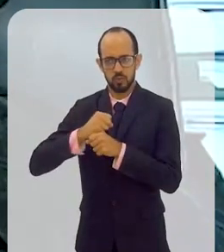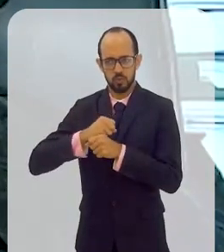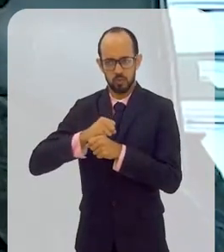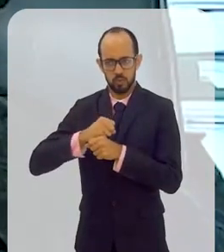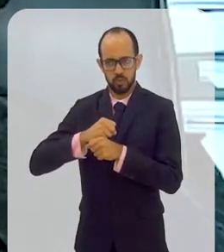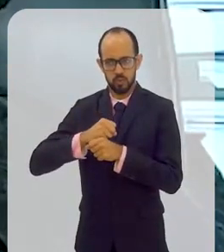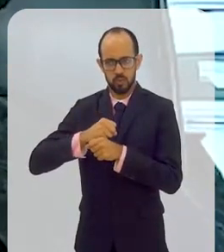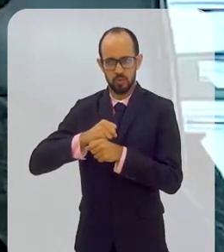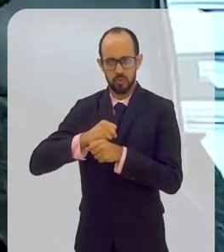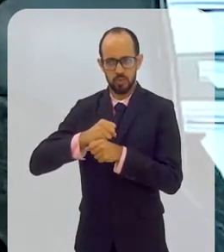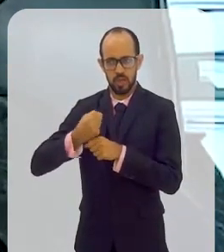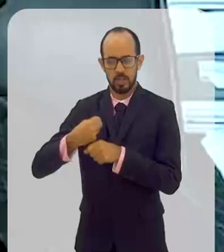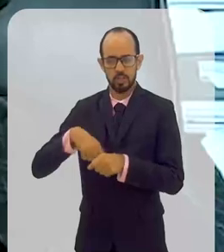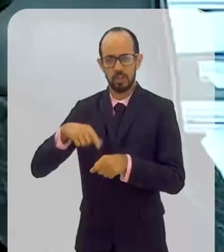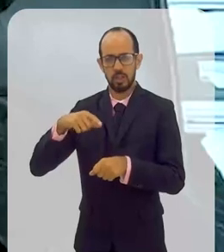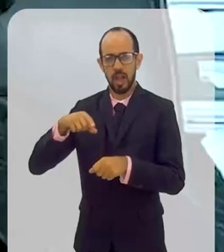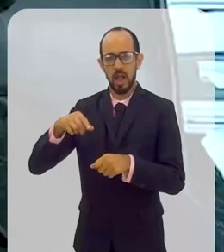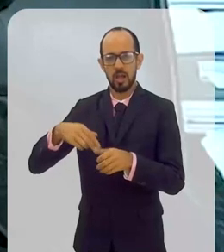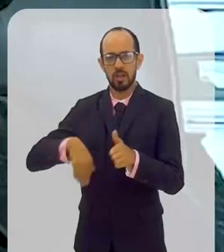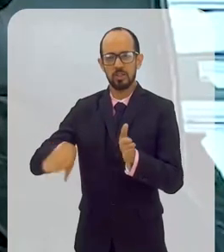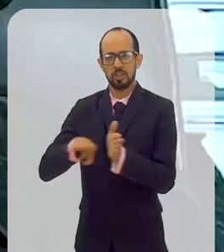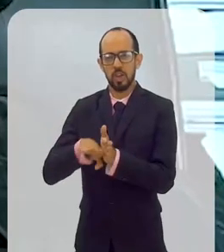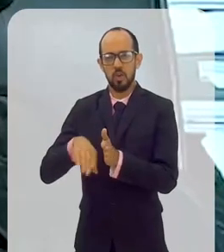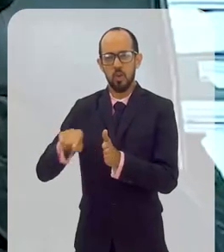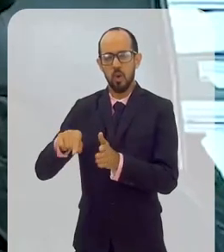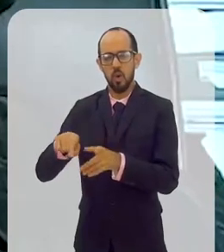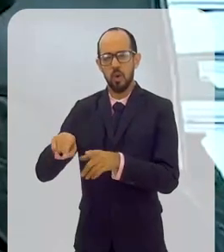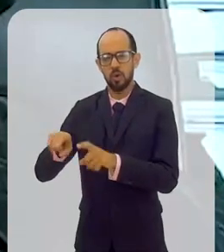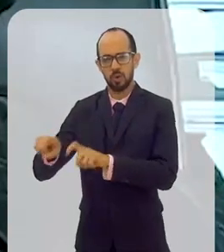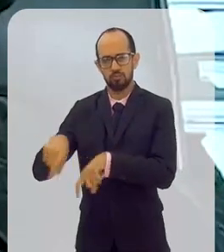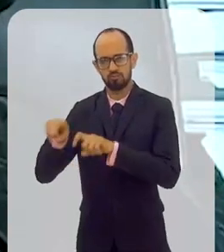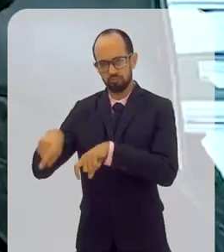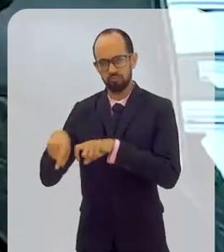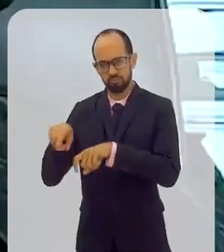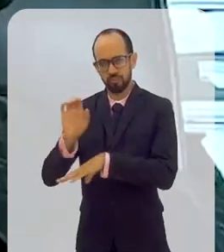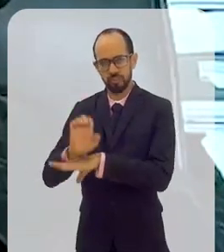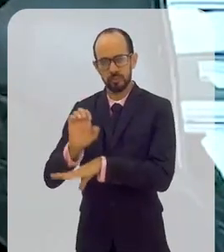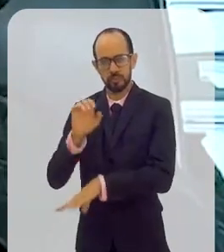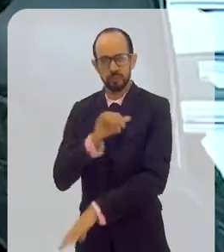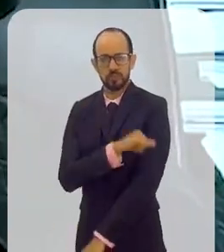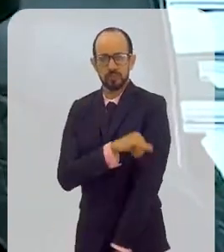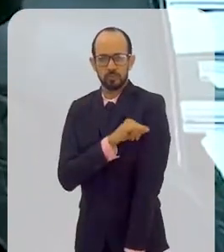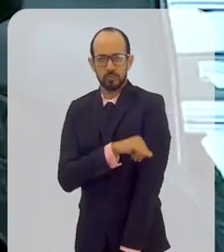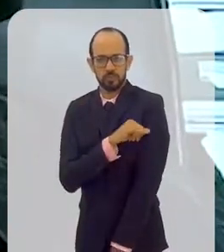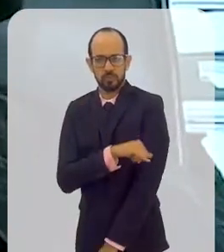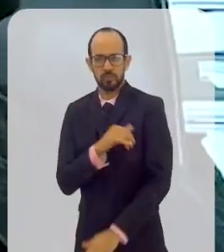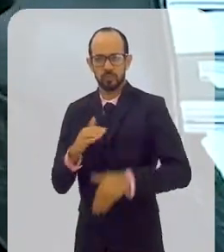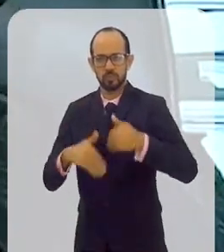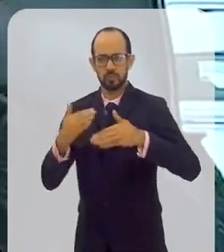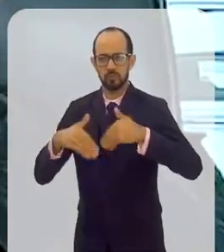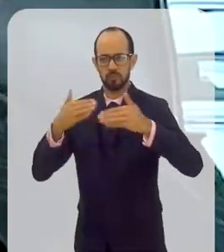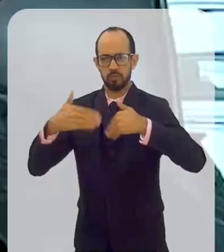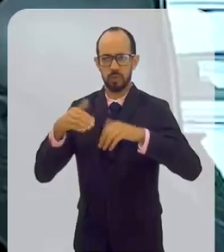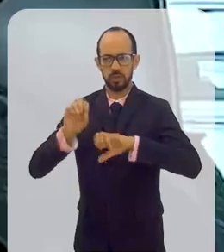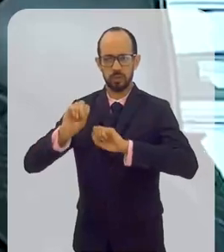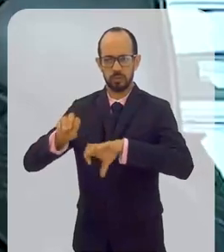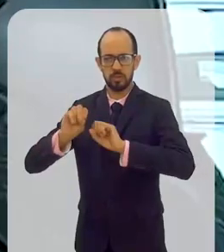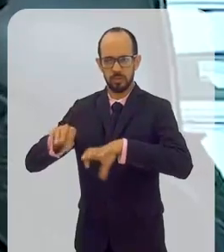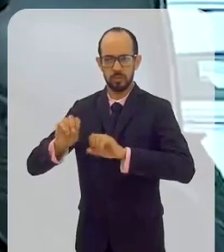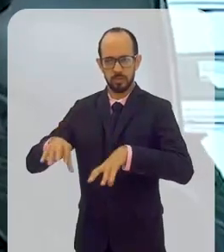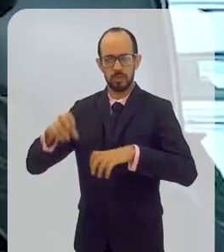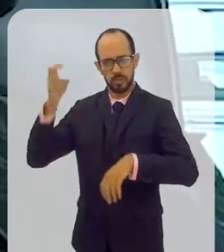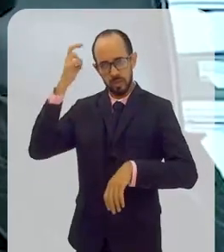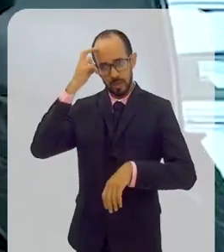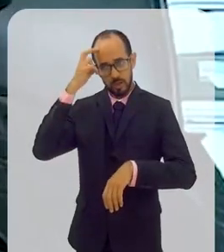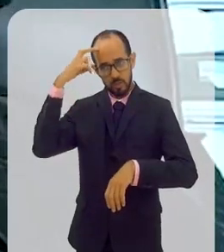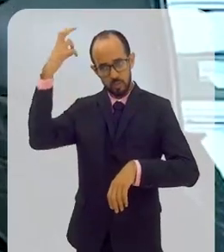numa região do interior do Rio de Janeiro, com pouco desenvolvimento na área da educação, na área da cultura,